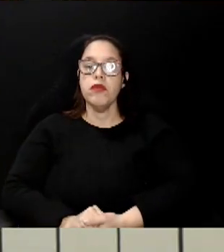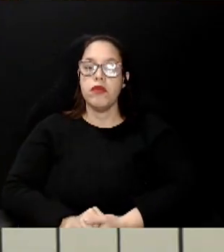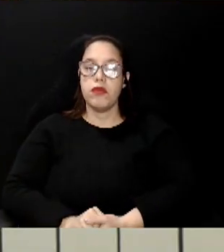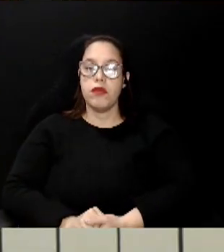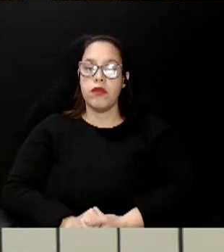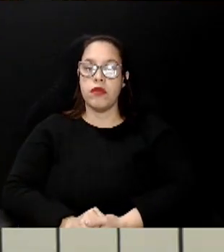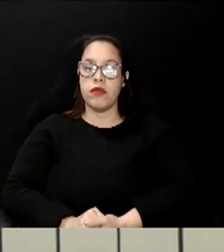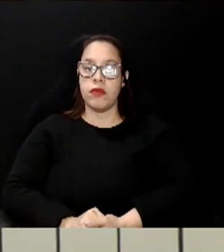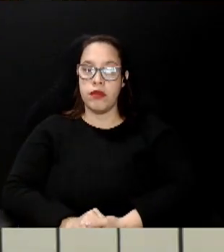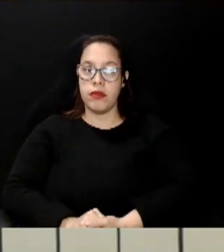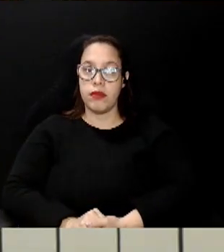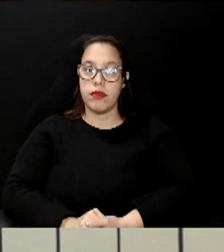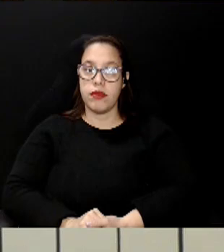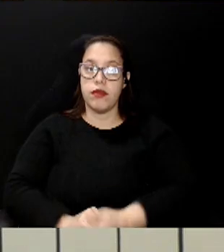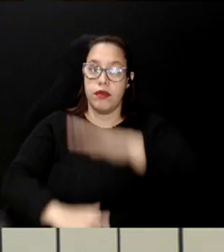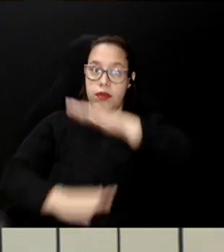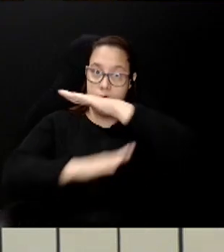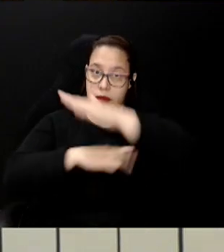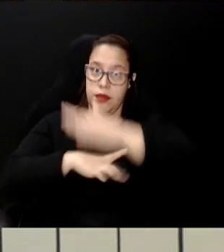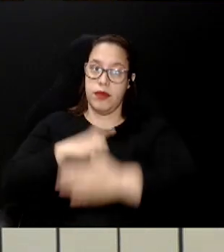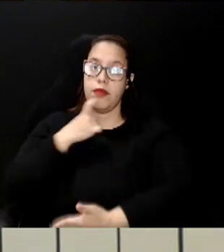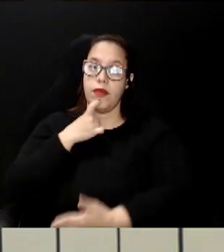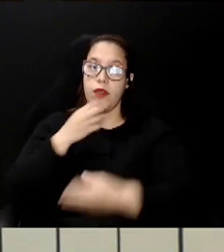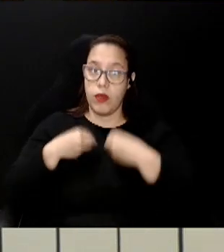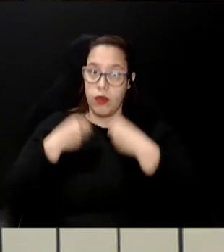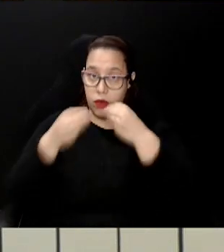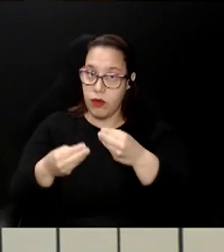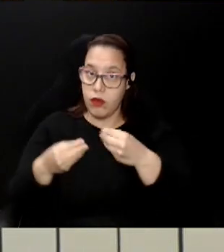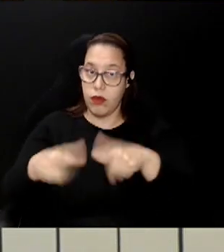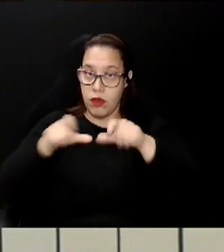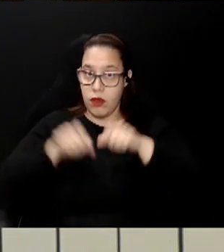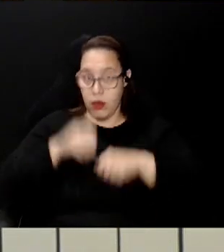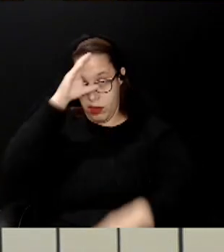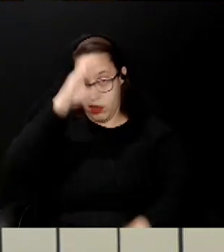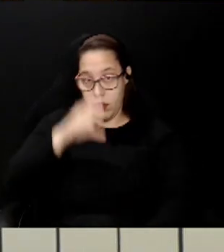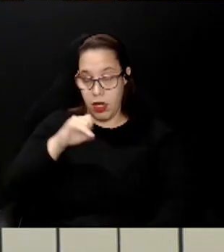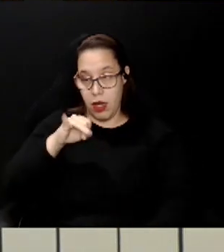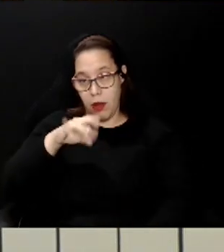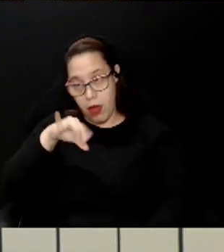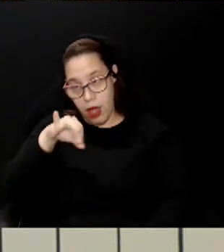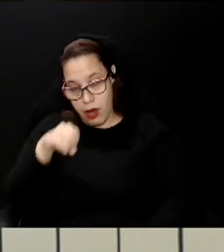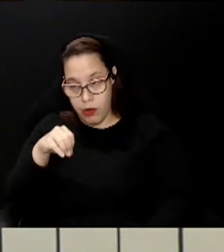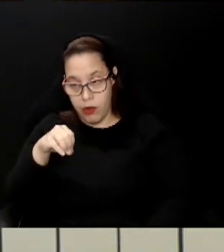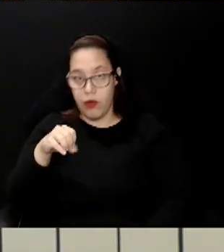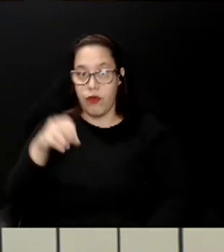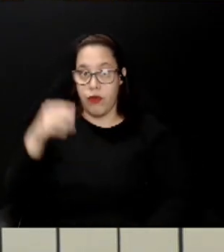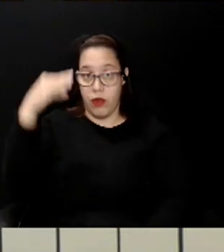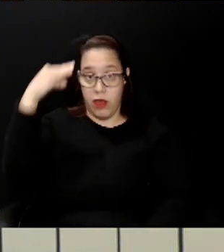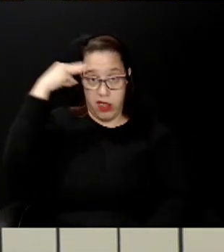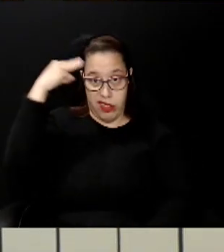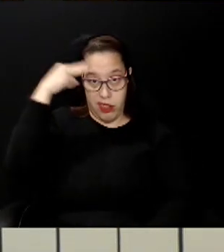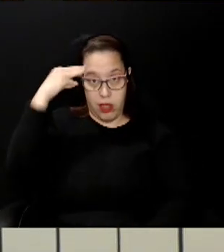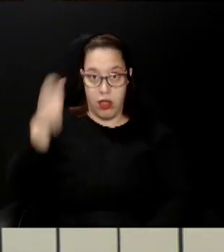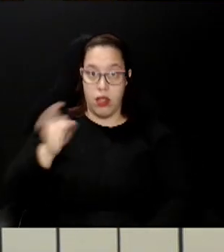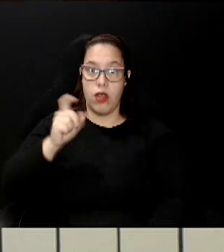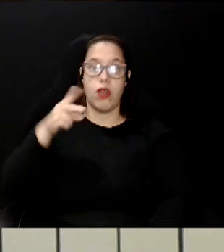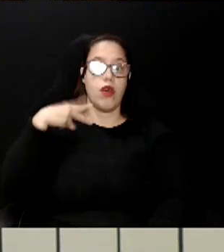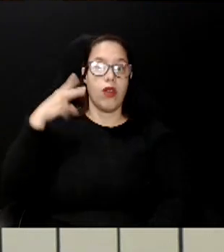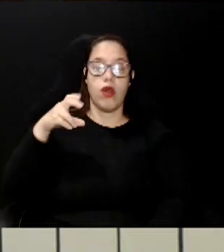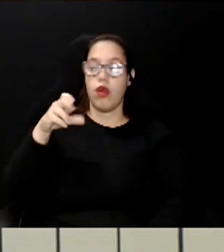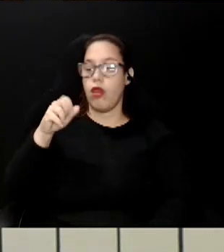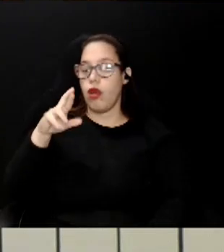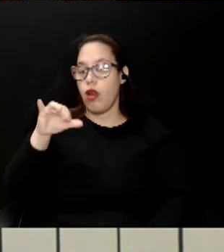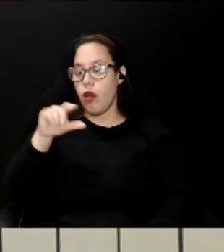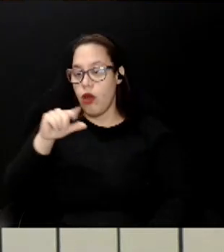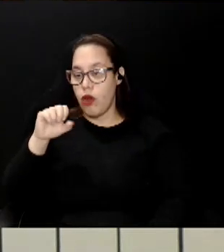A Câmara de Campinas entregou o título de cidadão emérito in memoriam ao ex-vereador Carlos Francisco